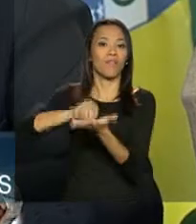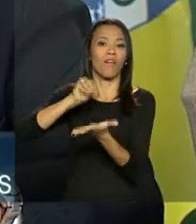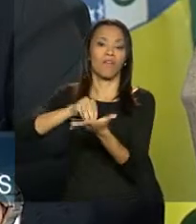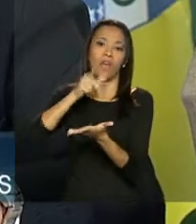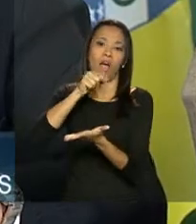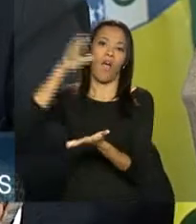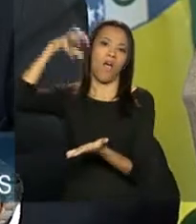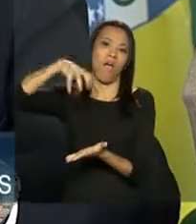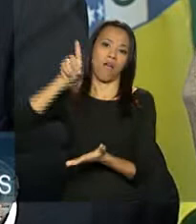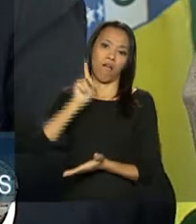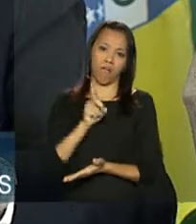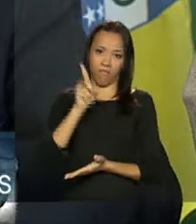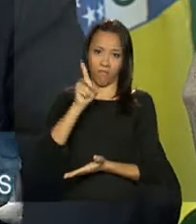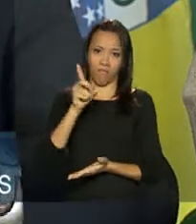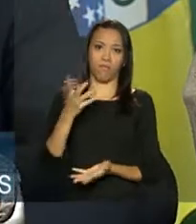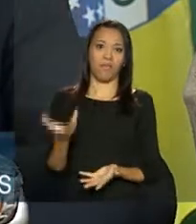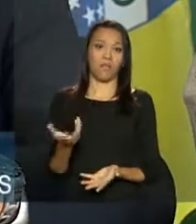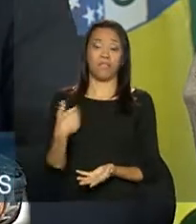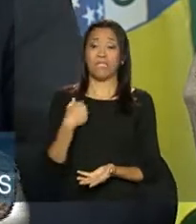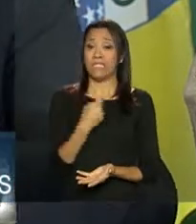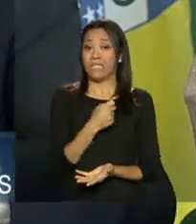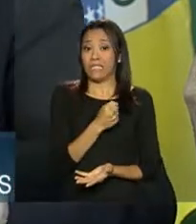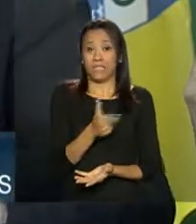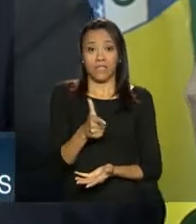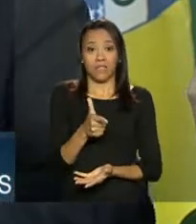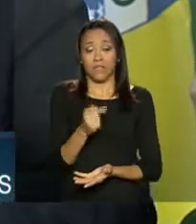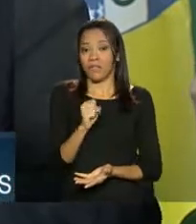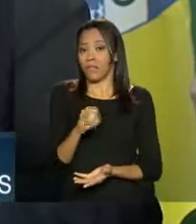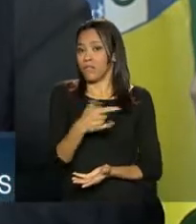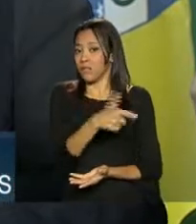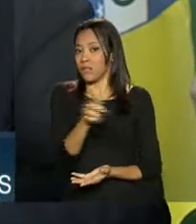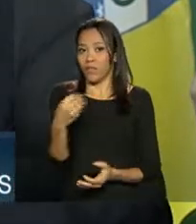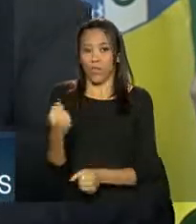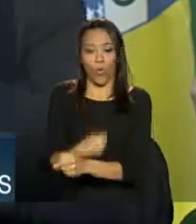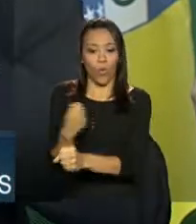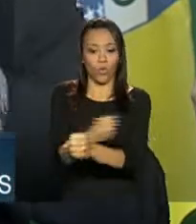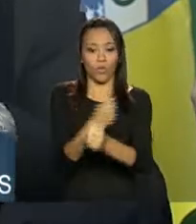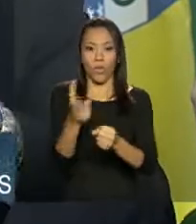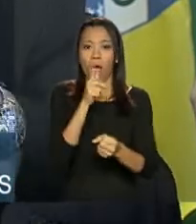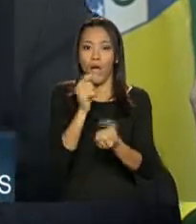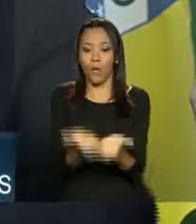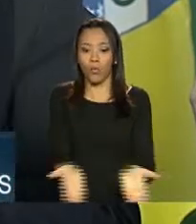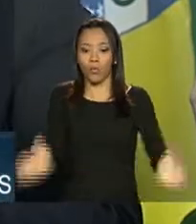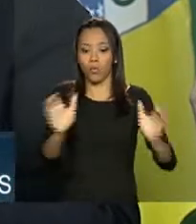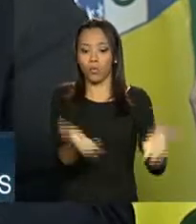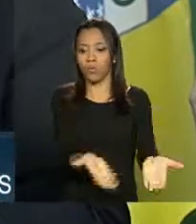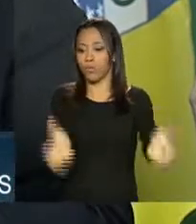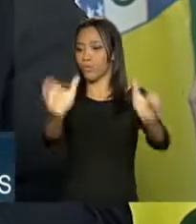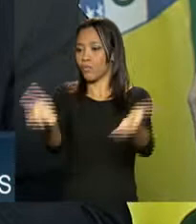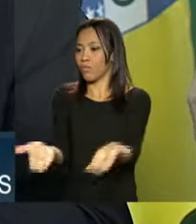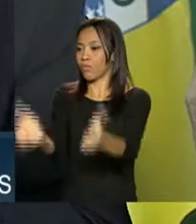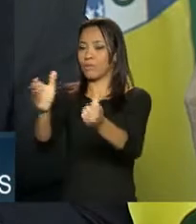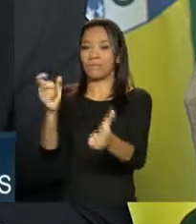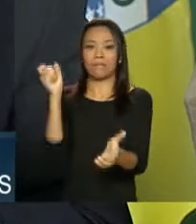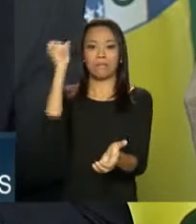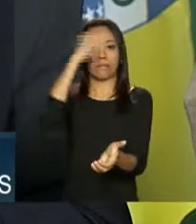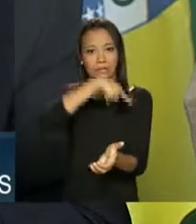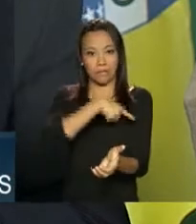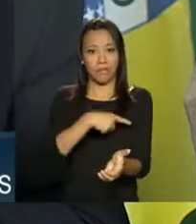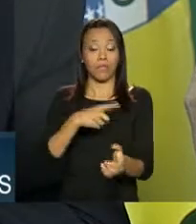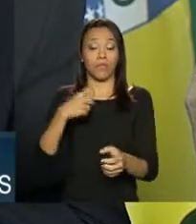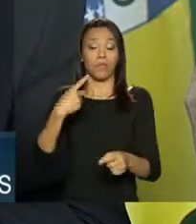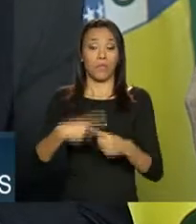hídrica Sem essas obras estruturantes então As Nossas ações principalmente